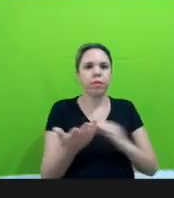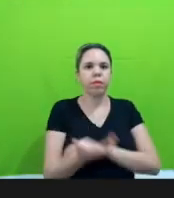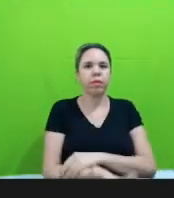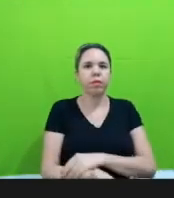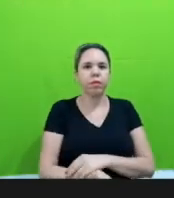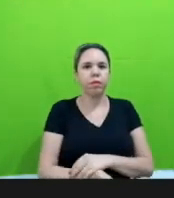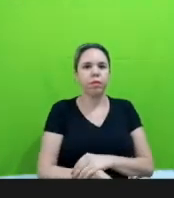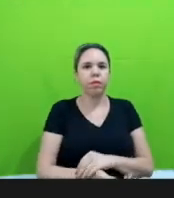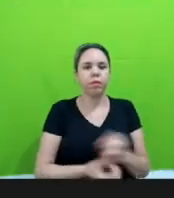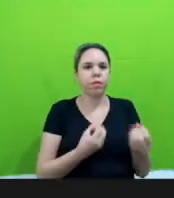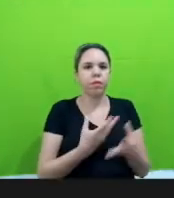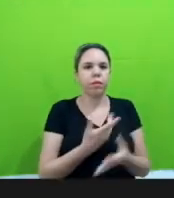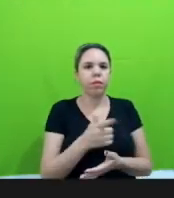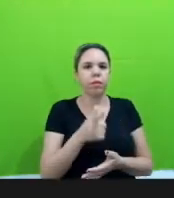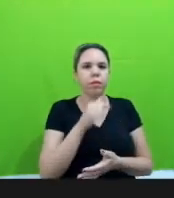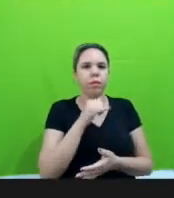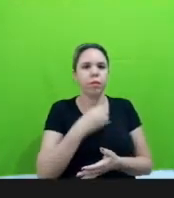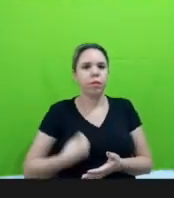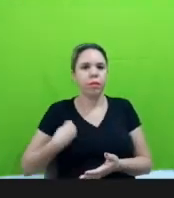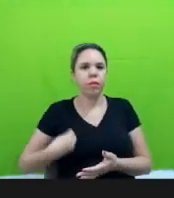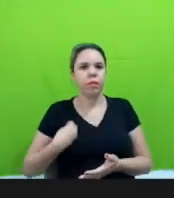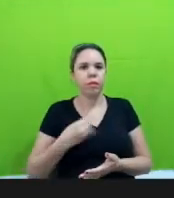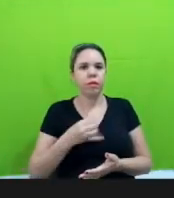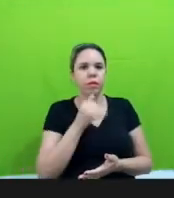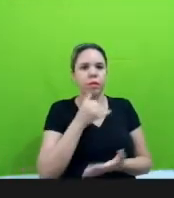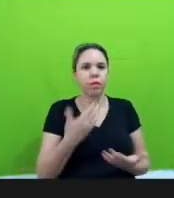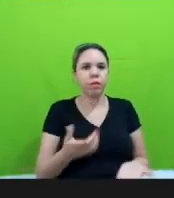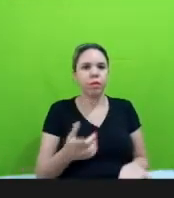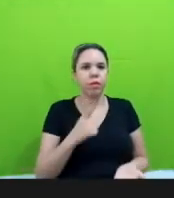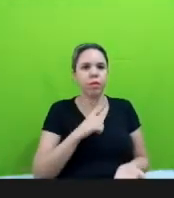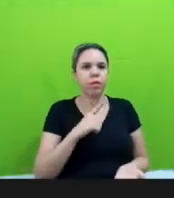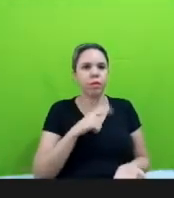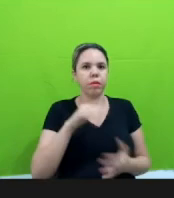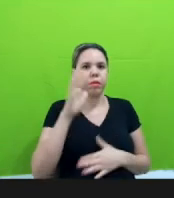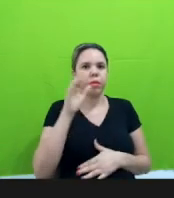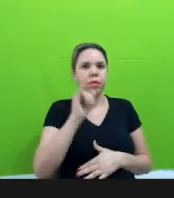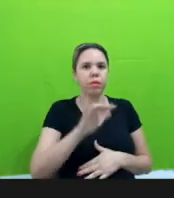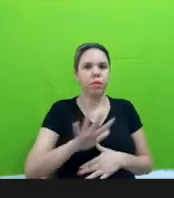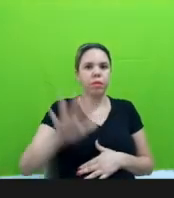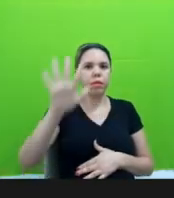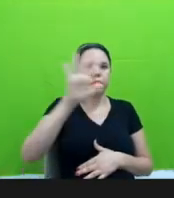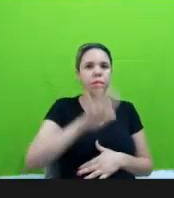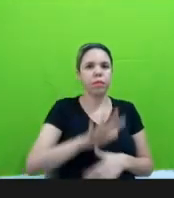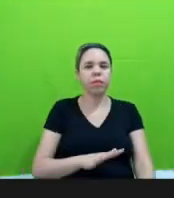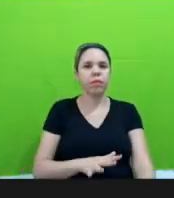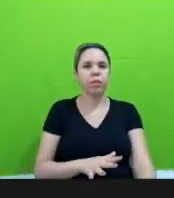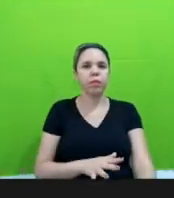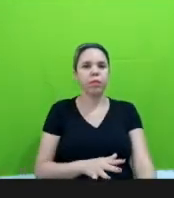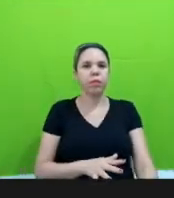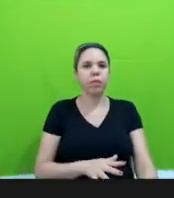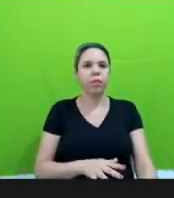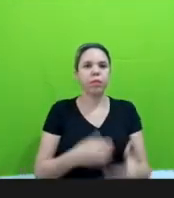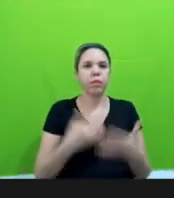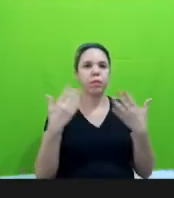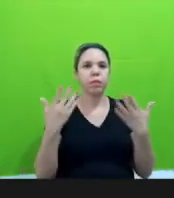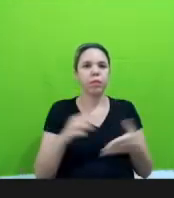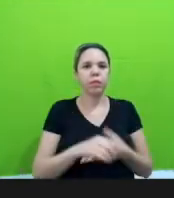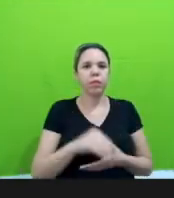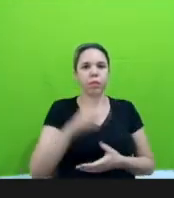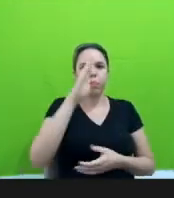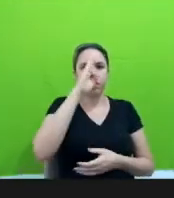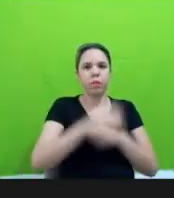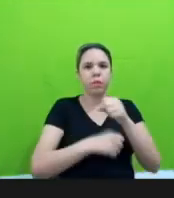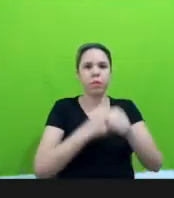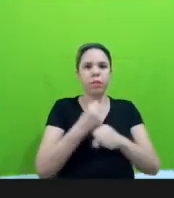dados, tanto é que eles vivem vazando, né? A gente tem mais de um incidente sobre vazamento de dados durante aí, principalmente o ano